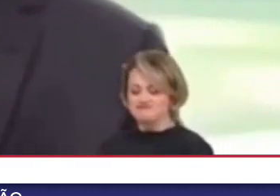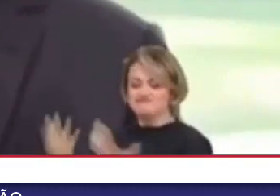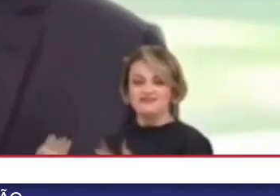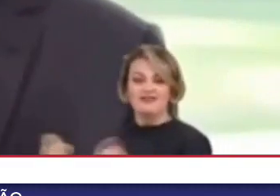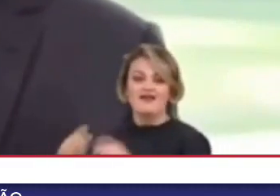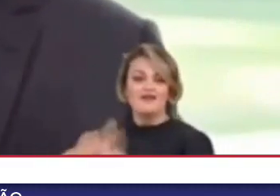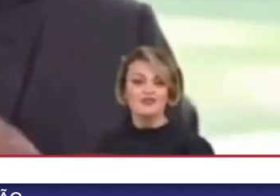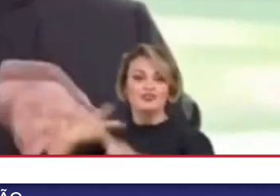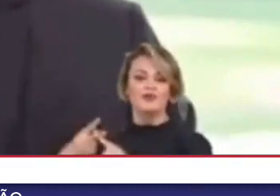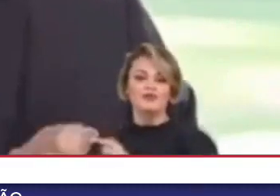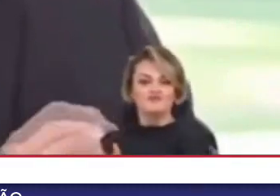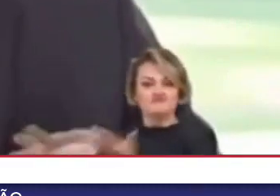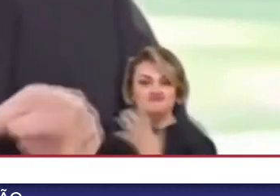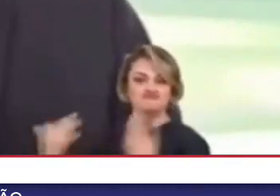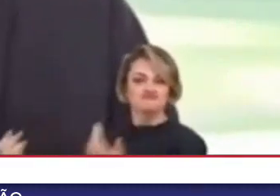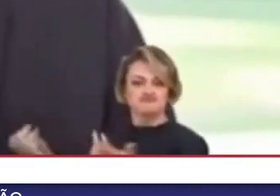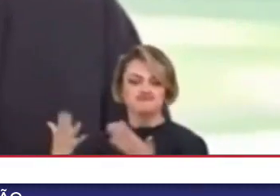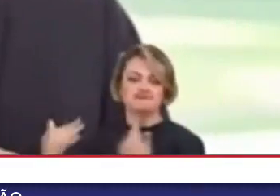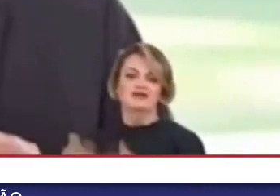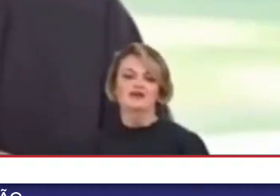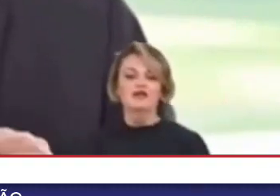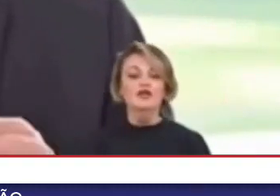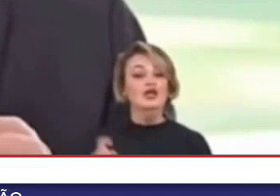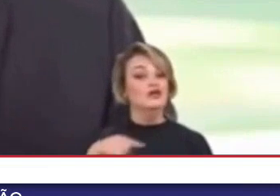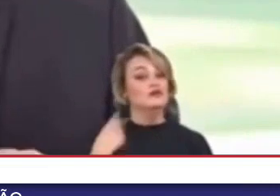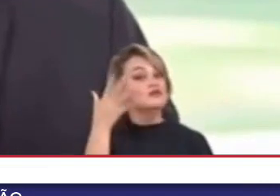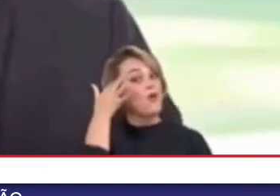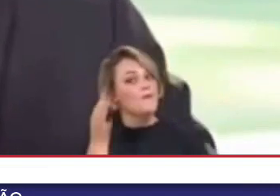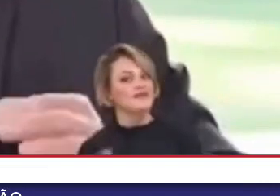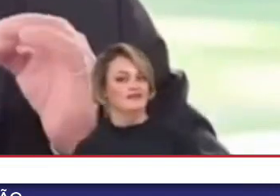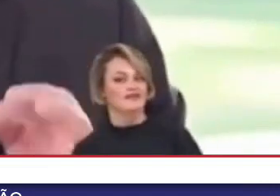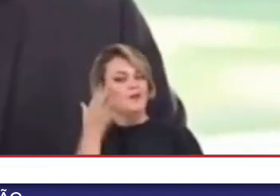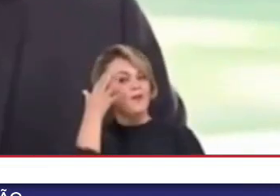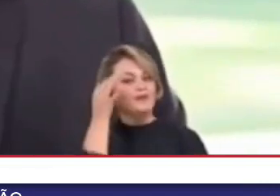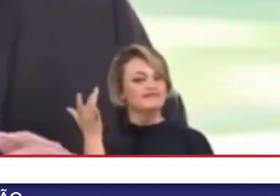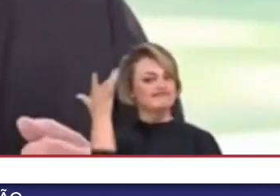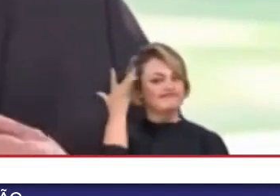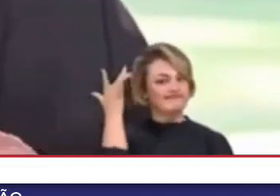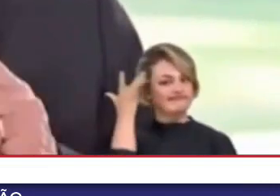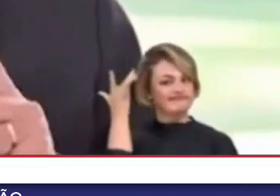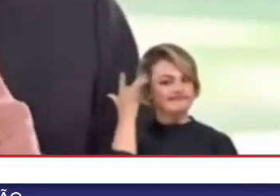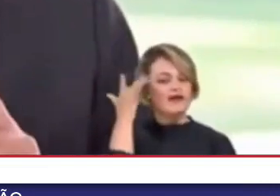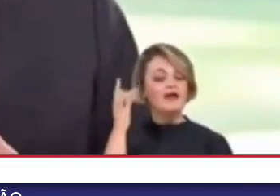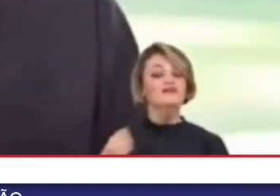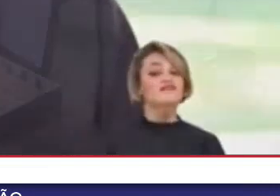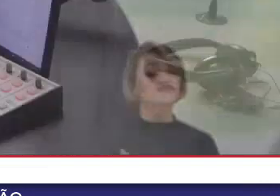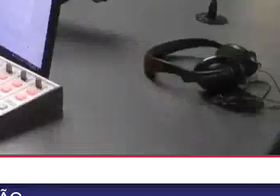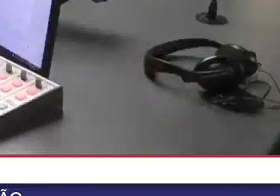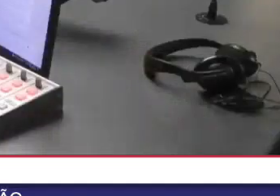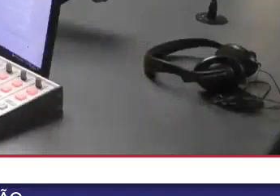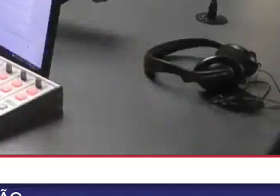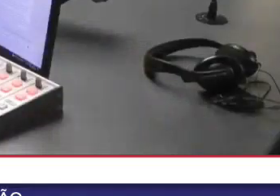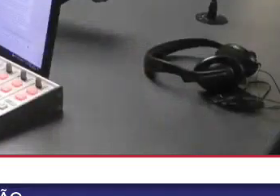produção agrícola. É preciso que a gente tenha consciência da racionalidade que tem que prevalecer na nossa política internacional.